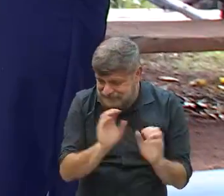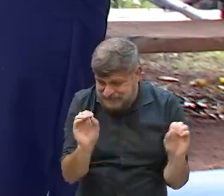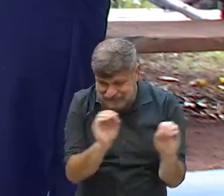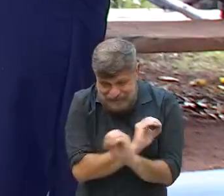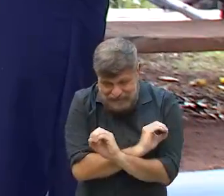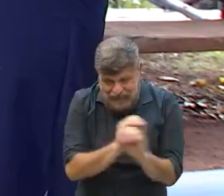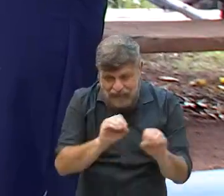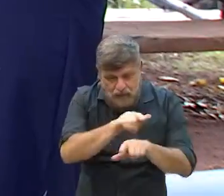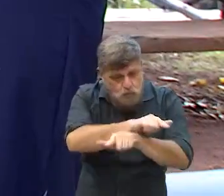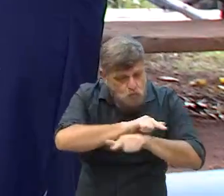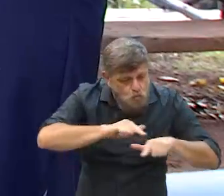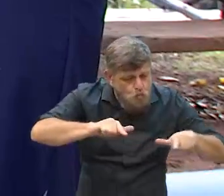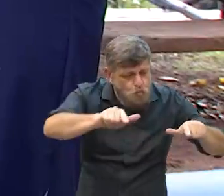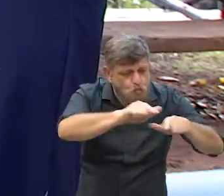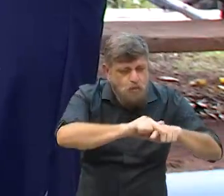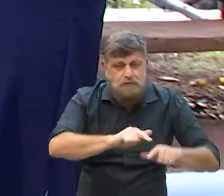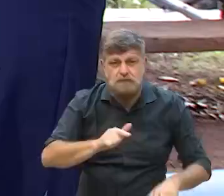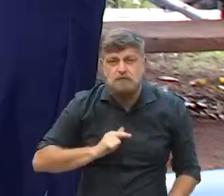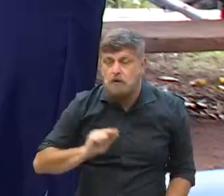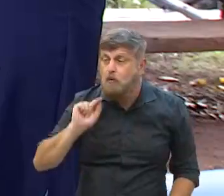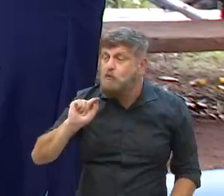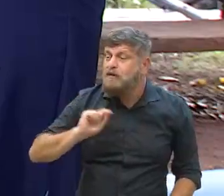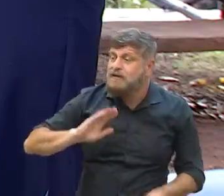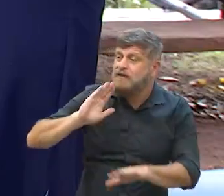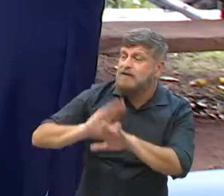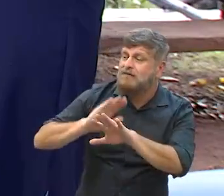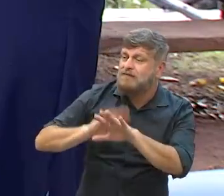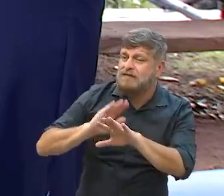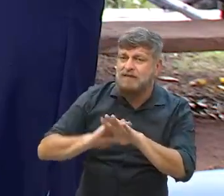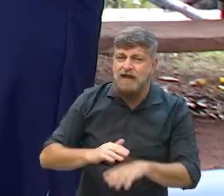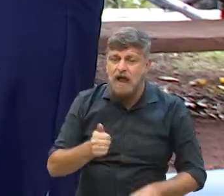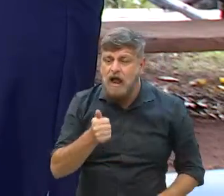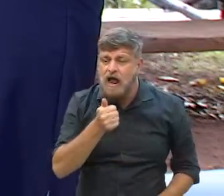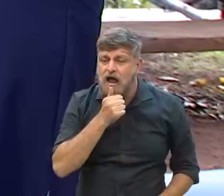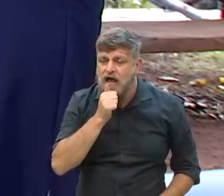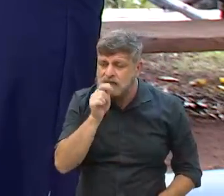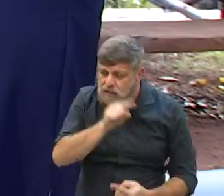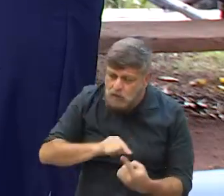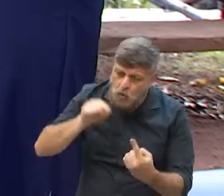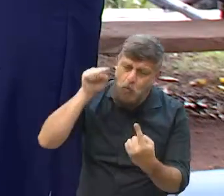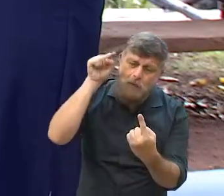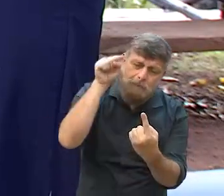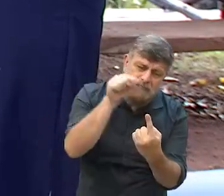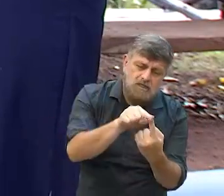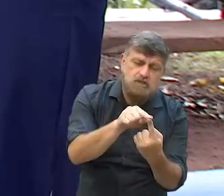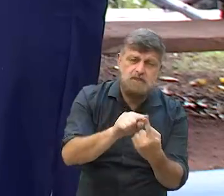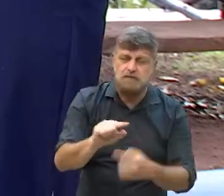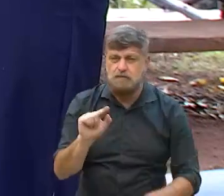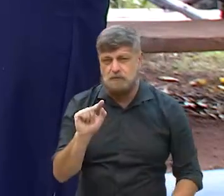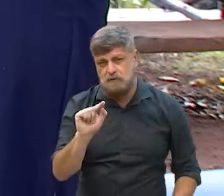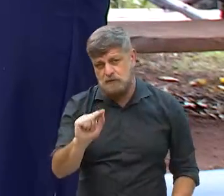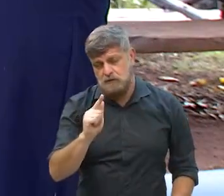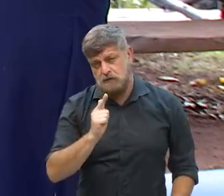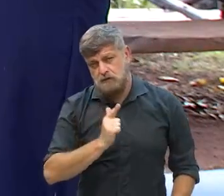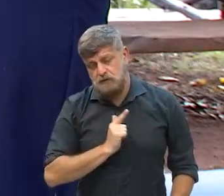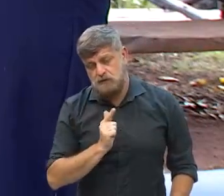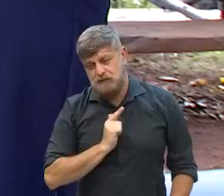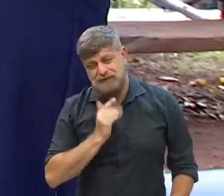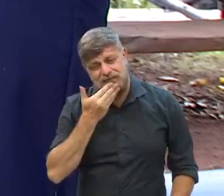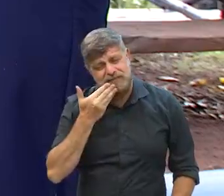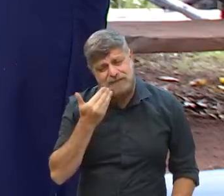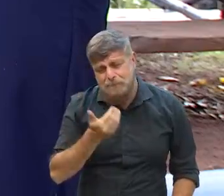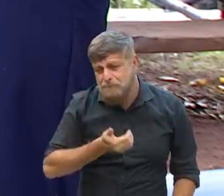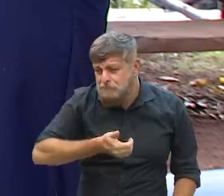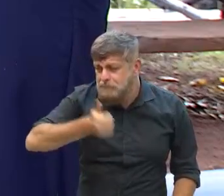mencionou. Diante disso, o que pode ser feito então ainda nesse sentido de termos uma